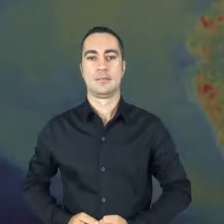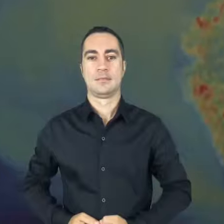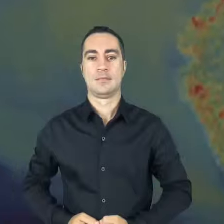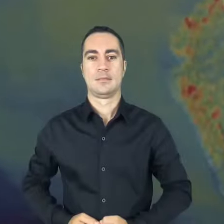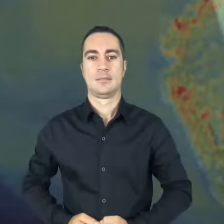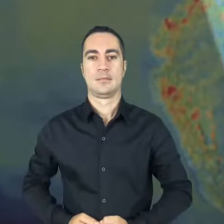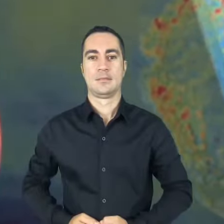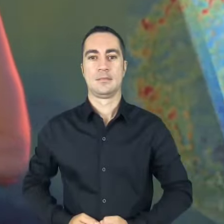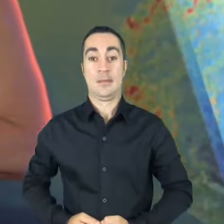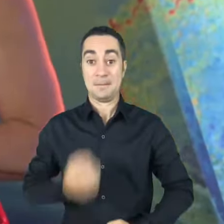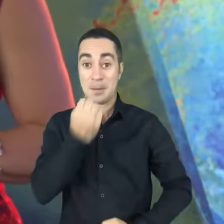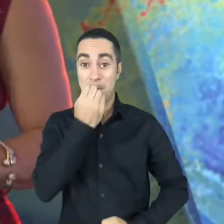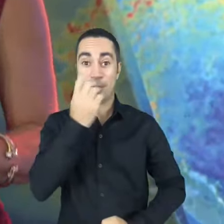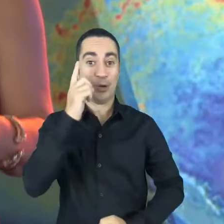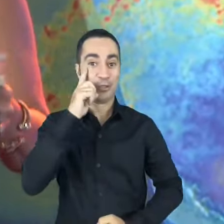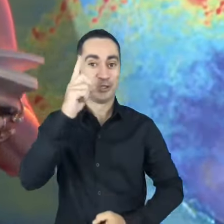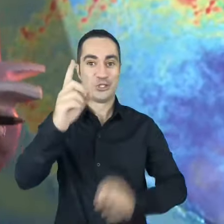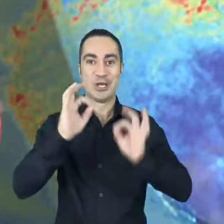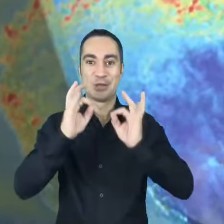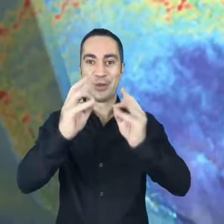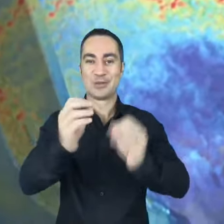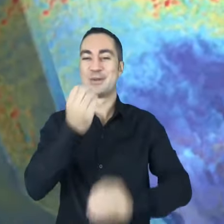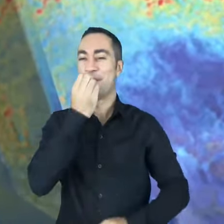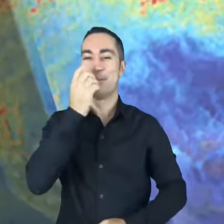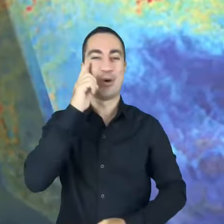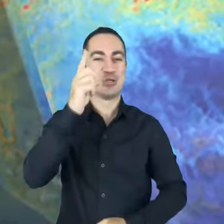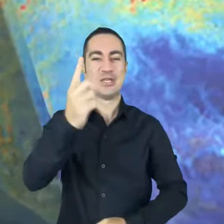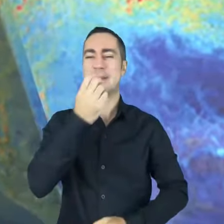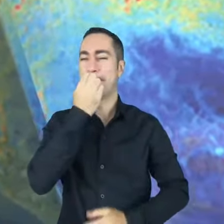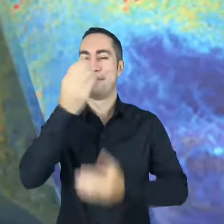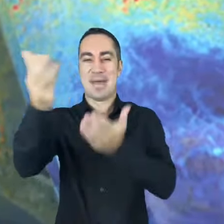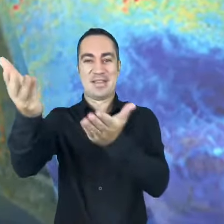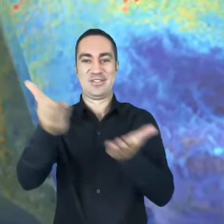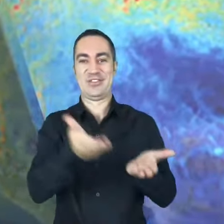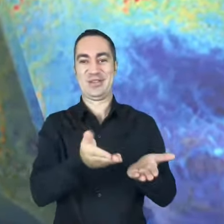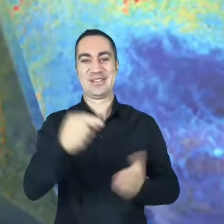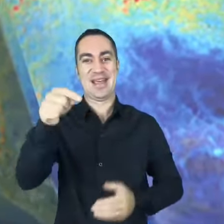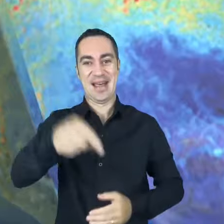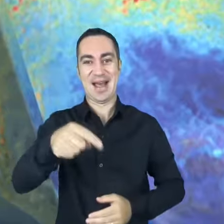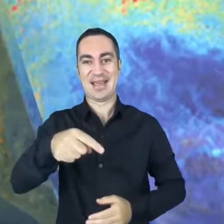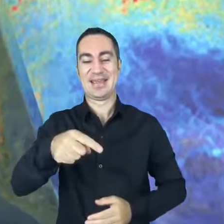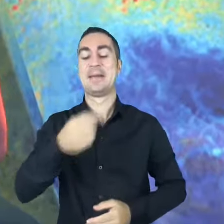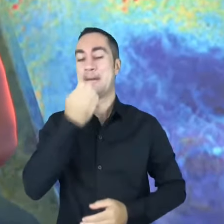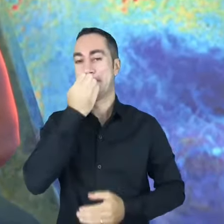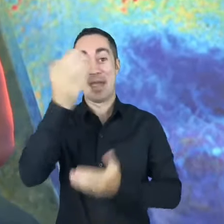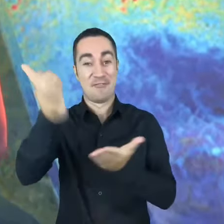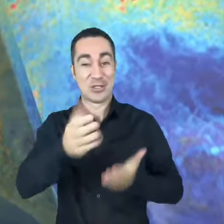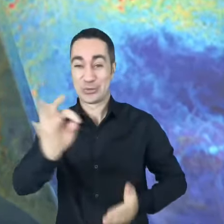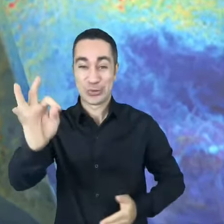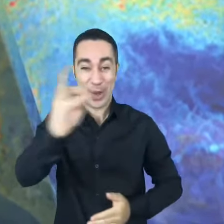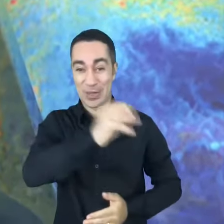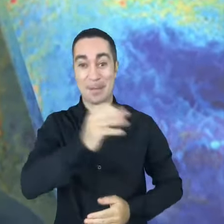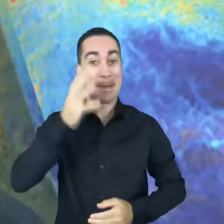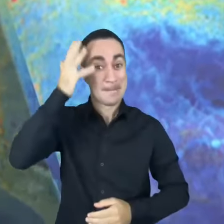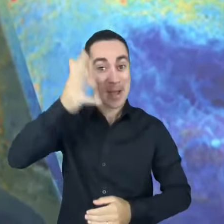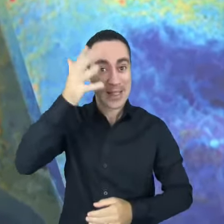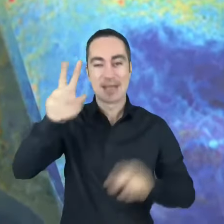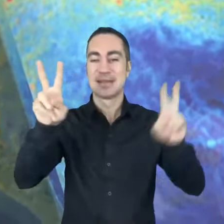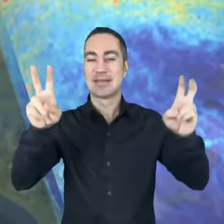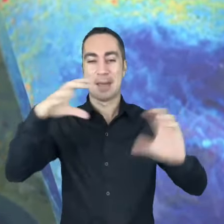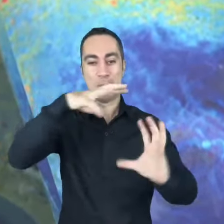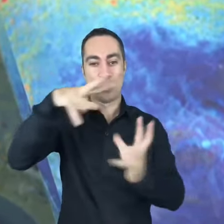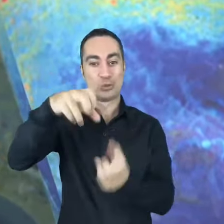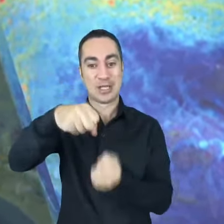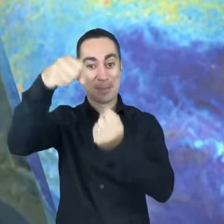Bom dia, muito bom dia. Sejam todos muito bem-vindos e bem-vindas ao nosso Sustainable Talks 2021. Eu